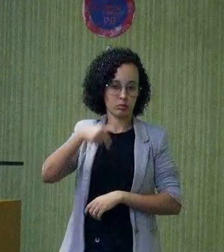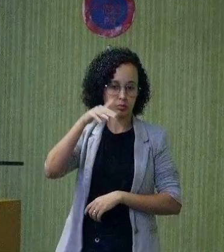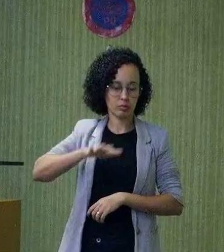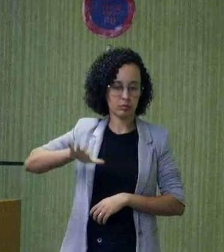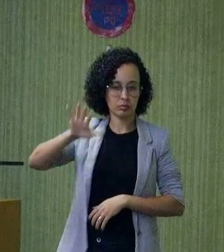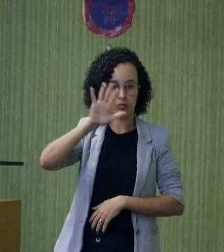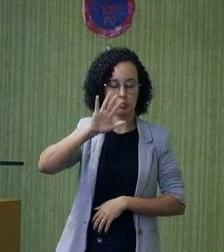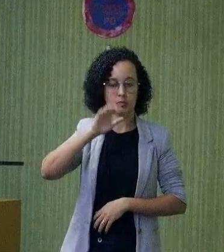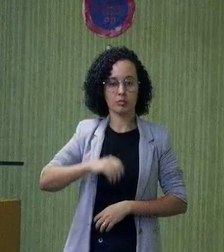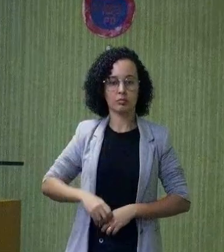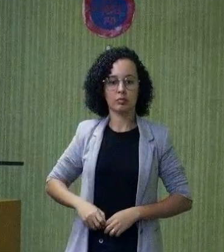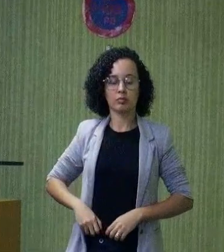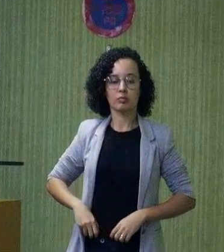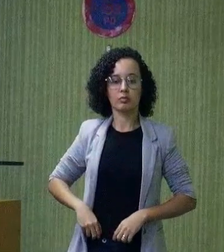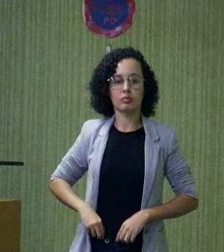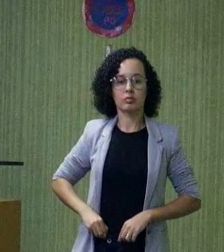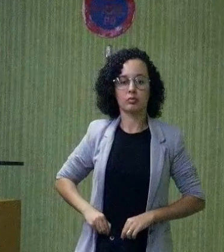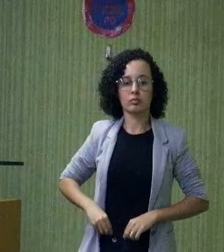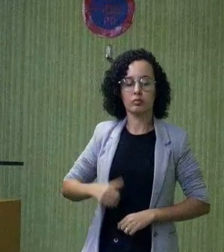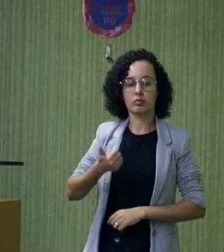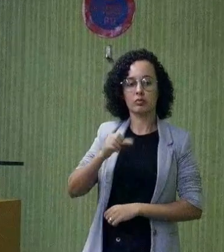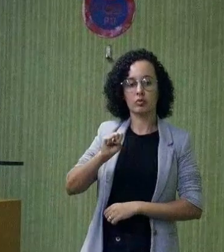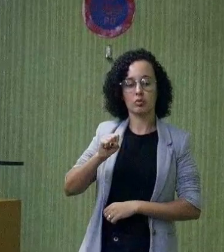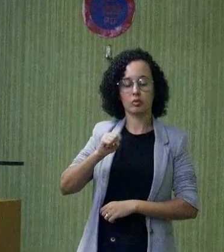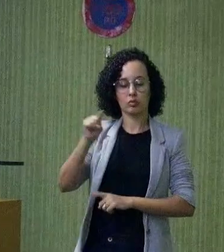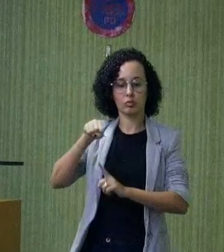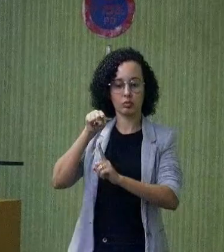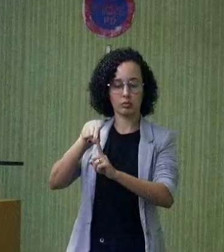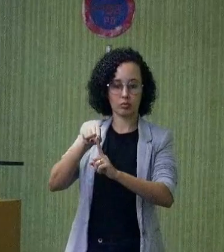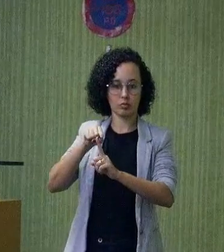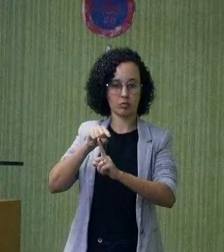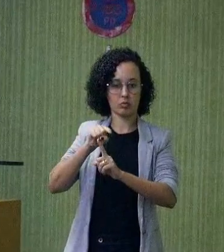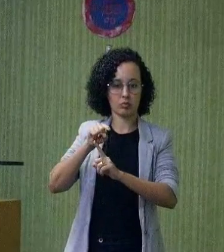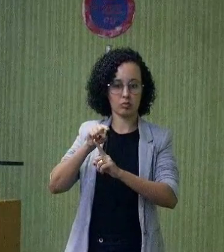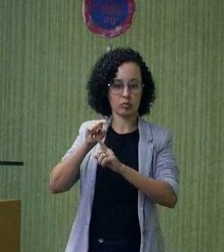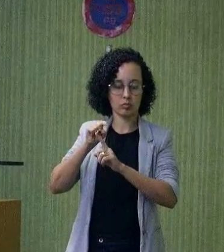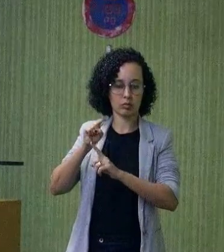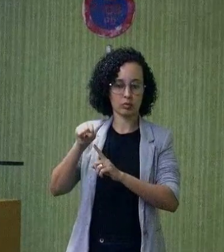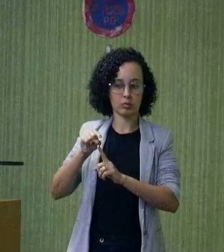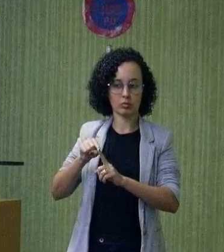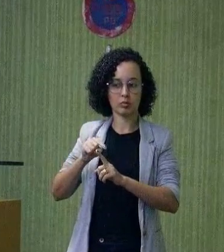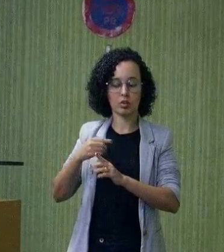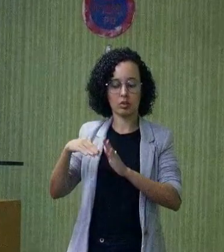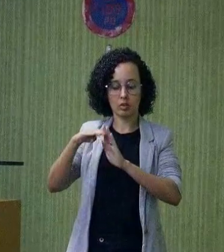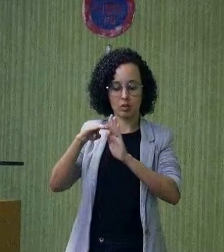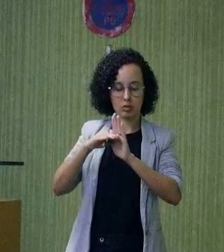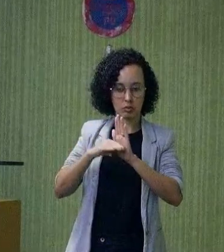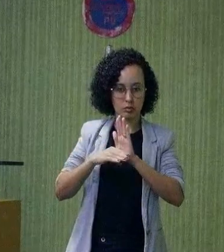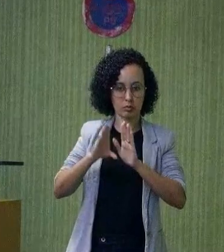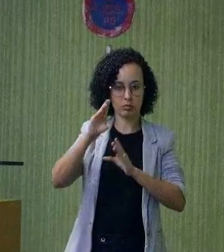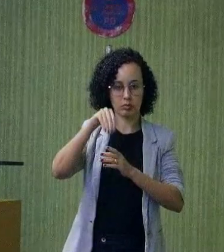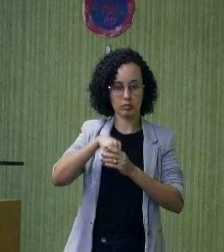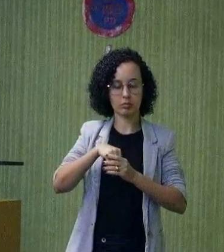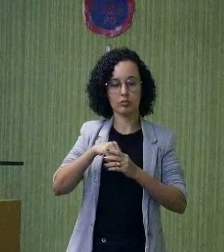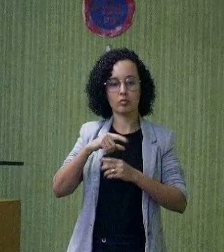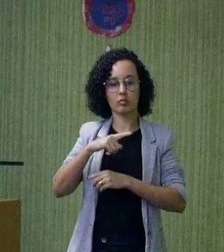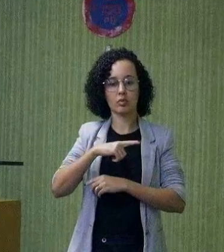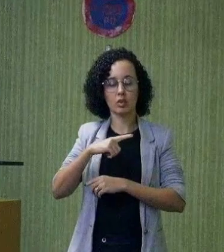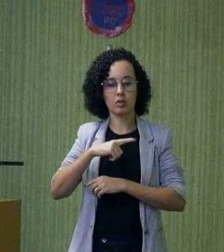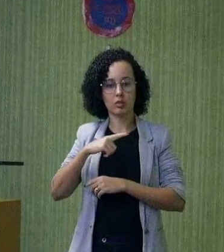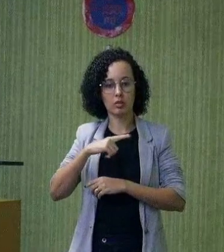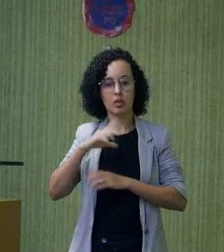dialogo com os os 18 objetivos específicos estão lá tratados no plano mas eles eh eh